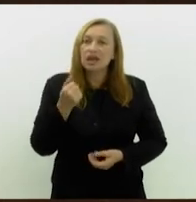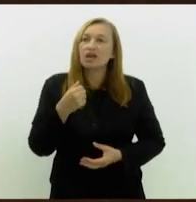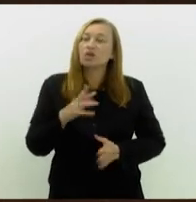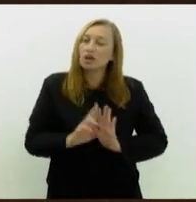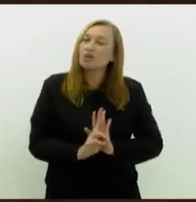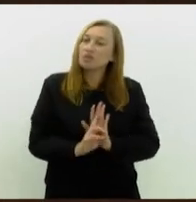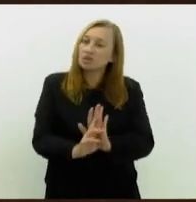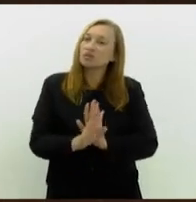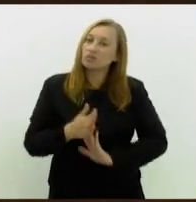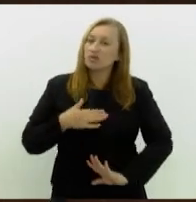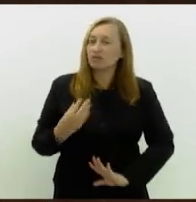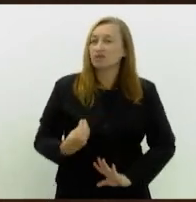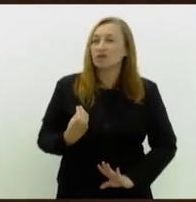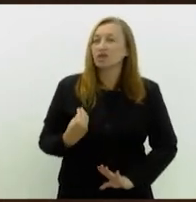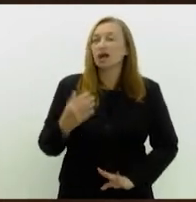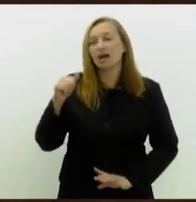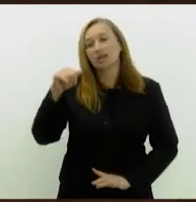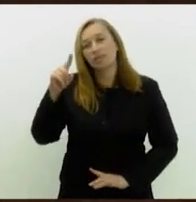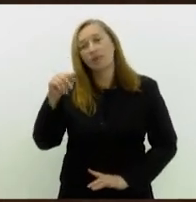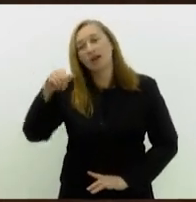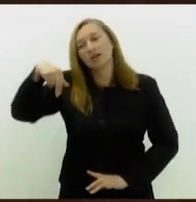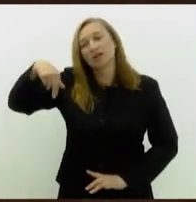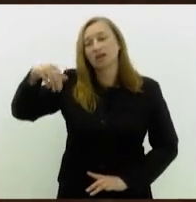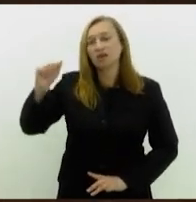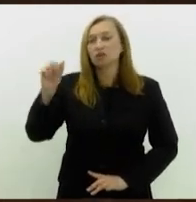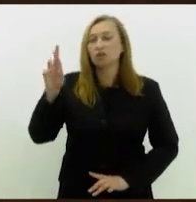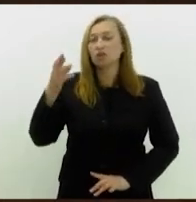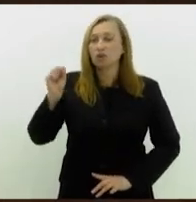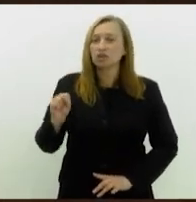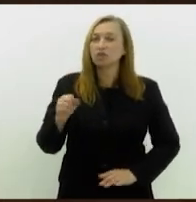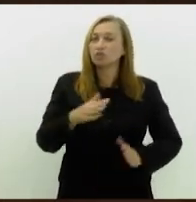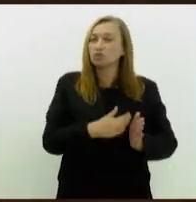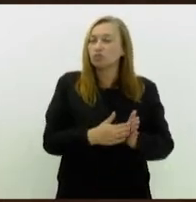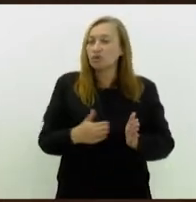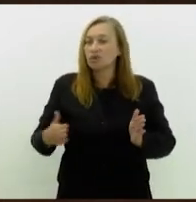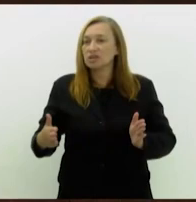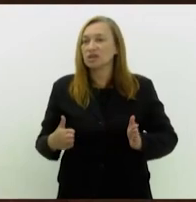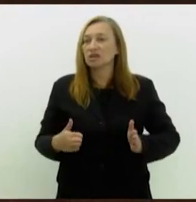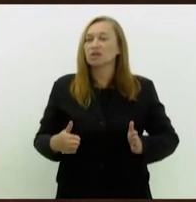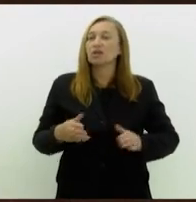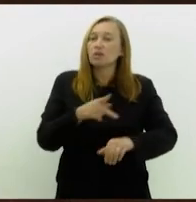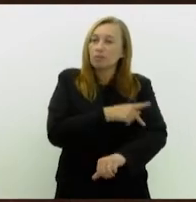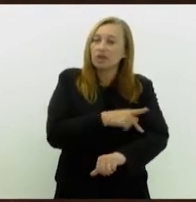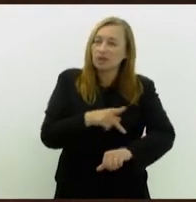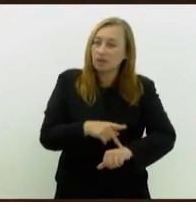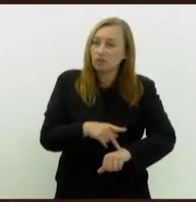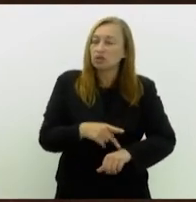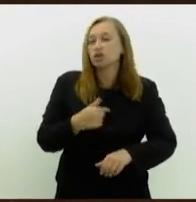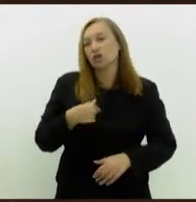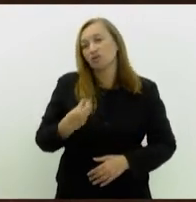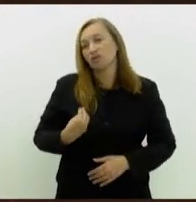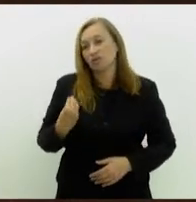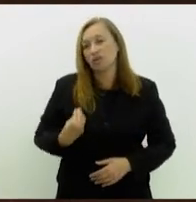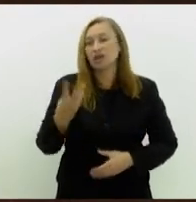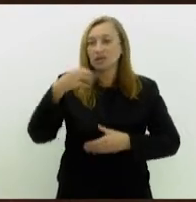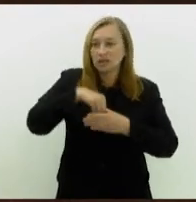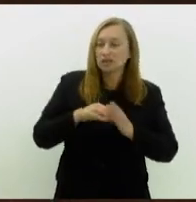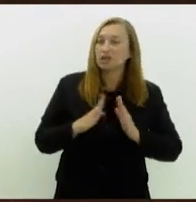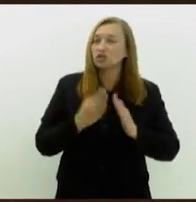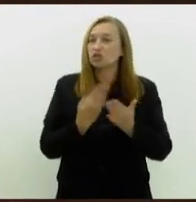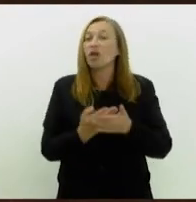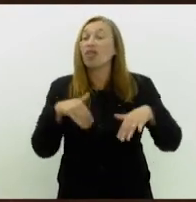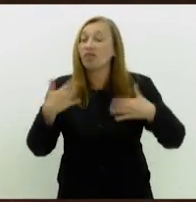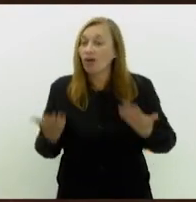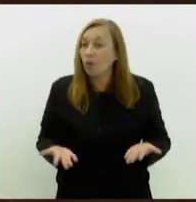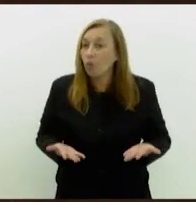representou os animadores culturais no processo eh pedagógico que eu passei dentro das escolas